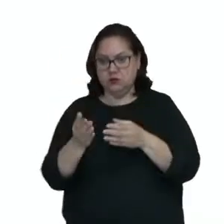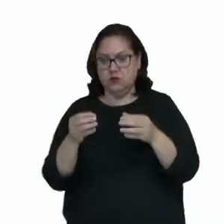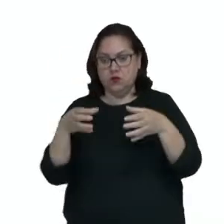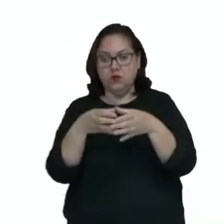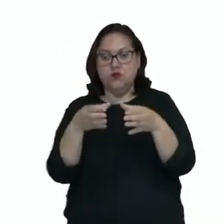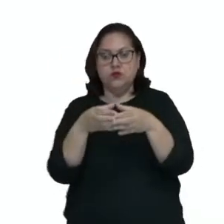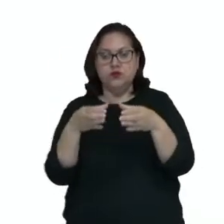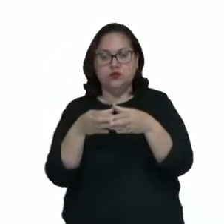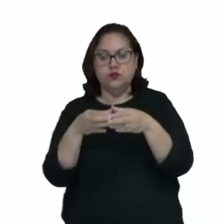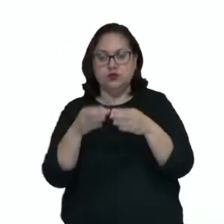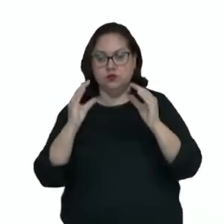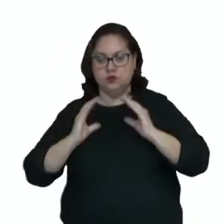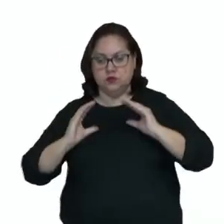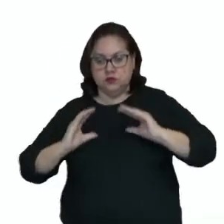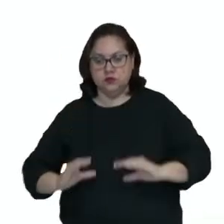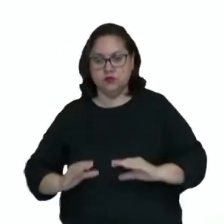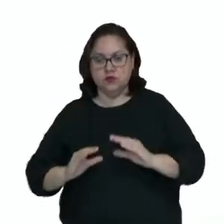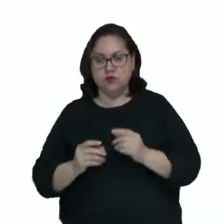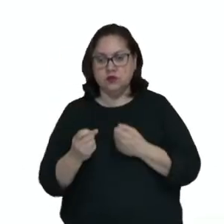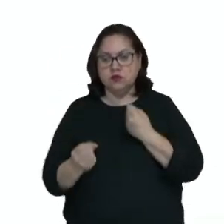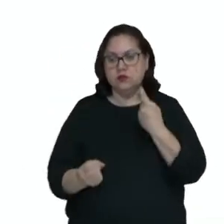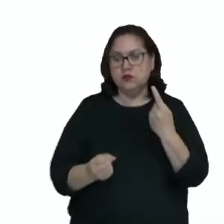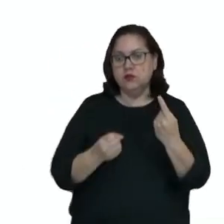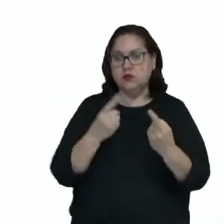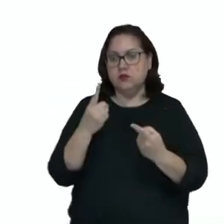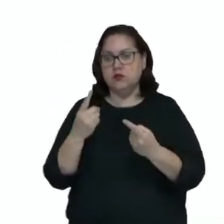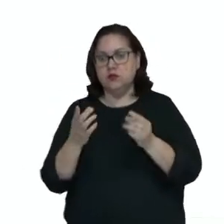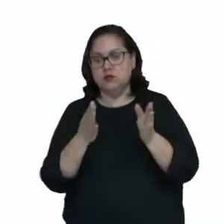dos cidadãos e alternados